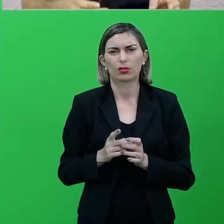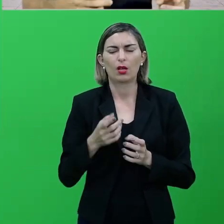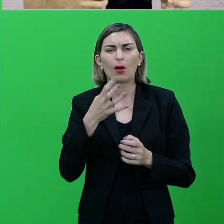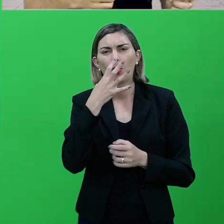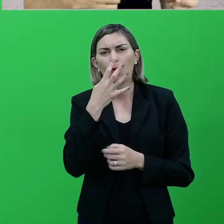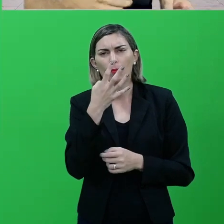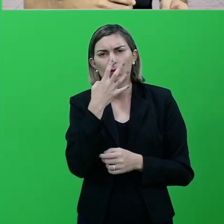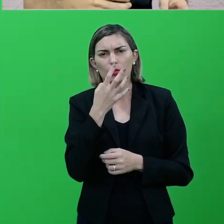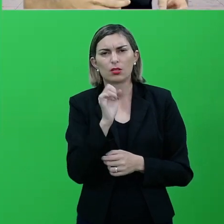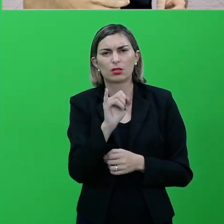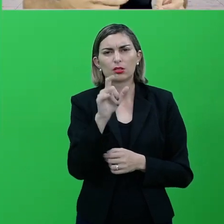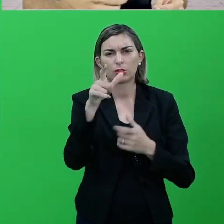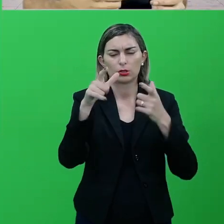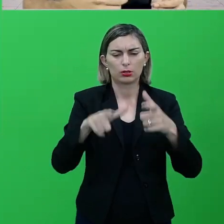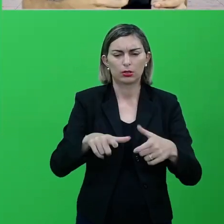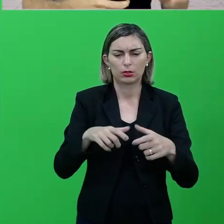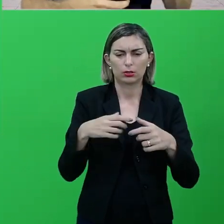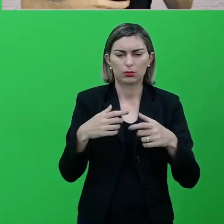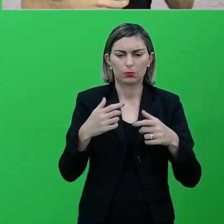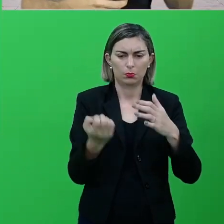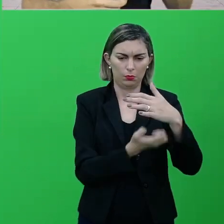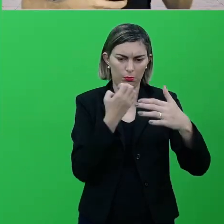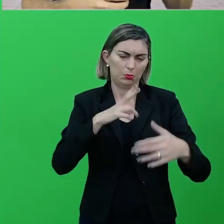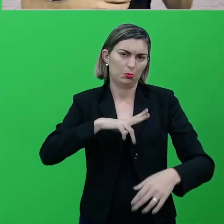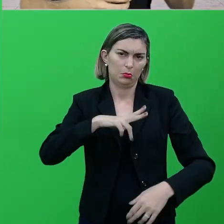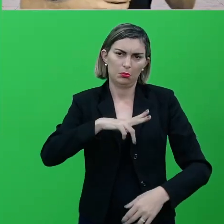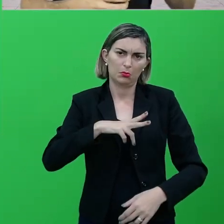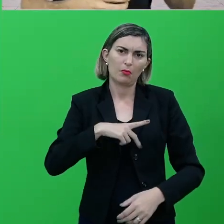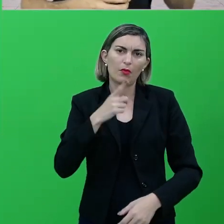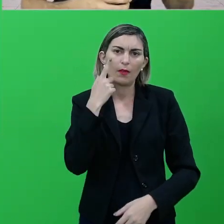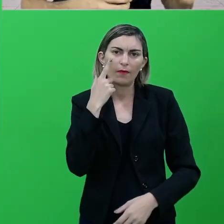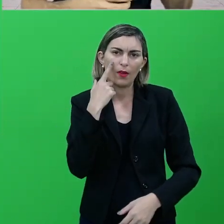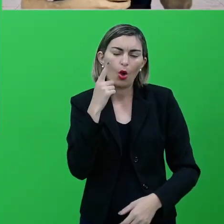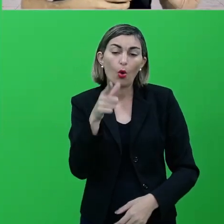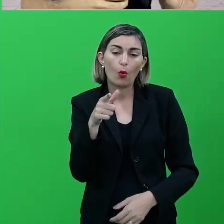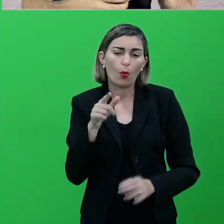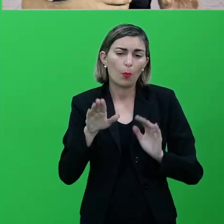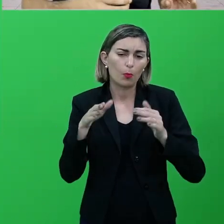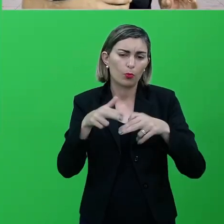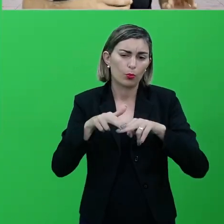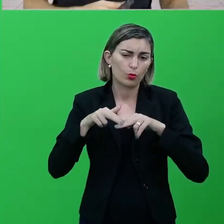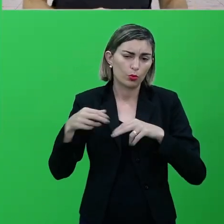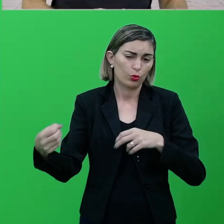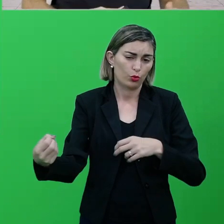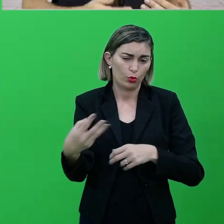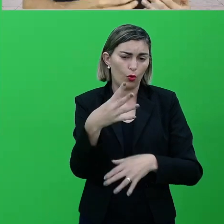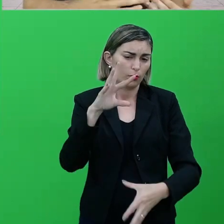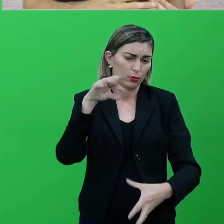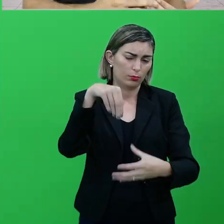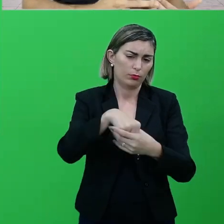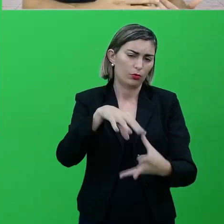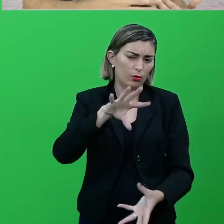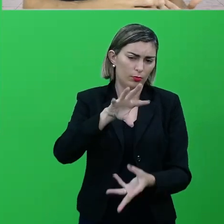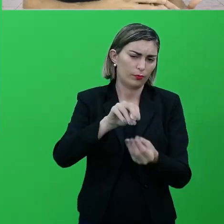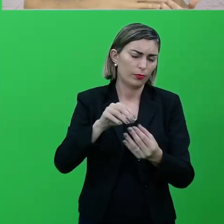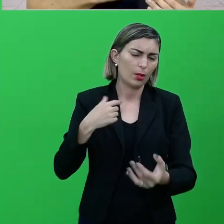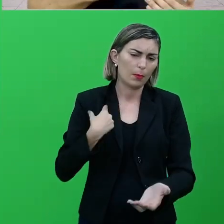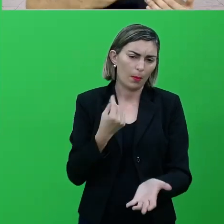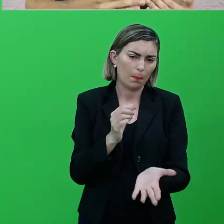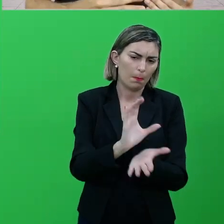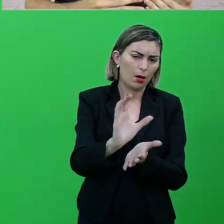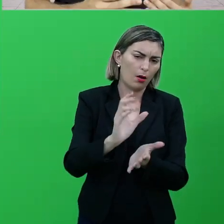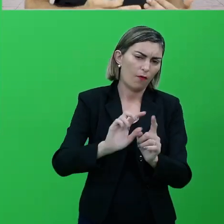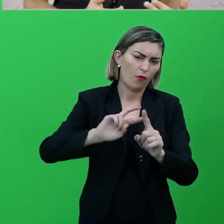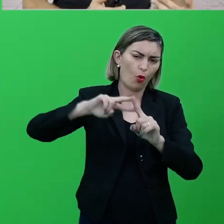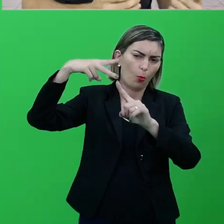observe, se no setor privado a gente consegue dizer assim, olha só, em função da inovação que foi introduzida, a minha parcela de vendas